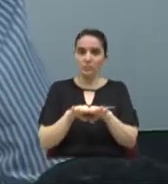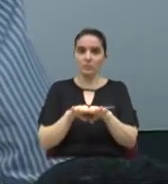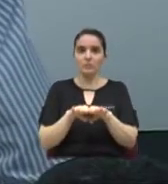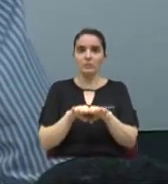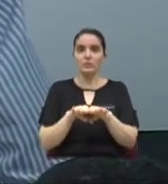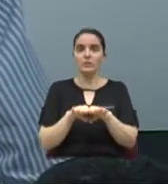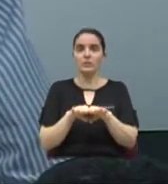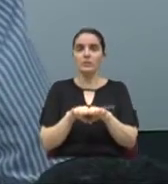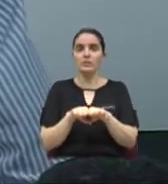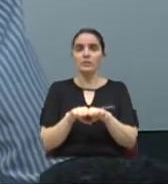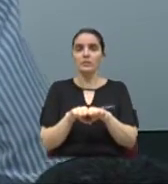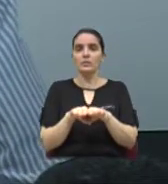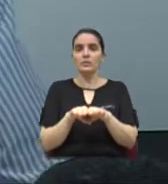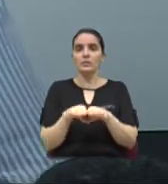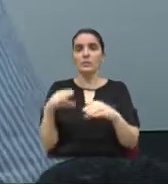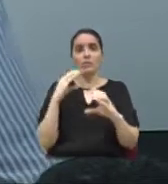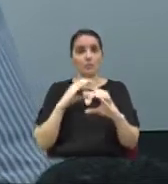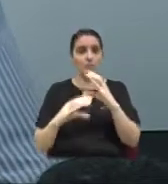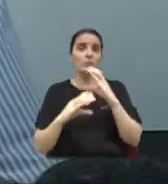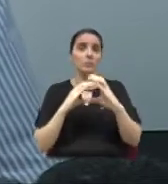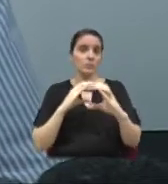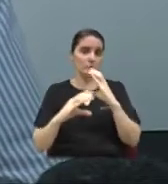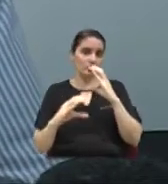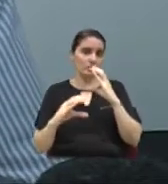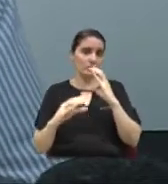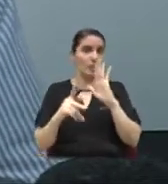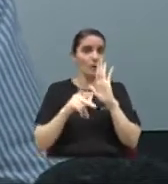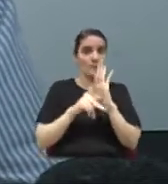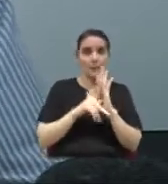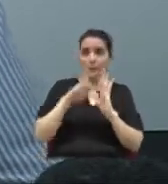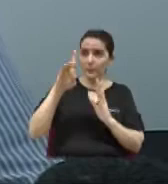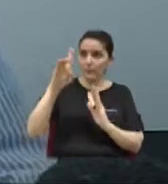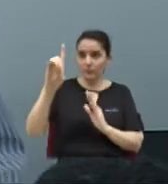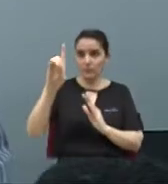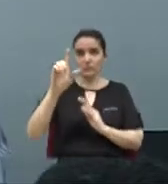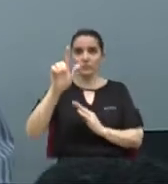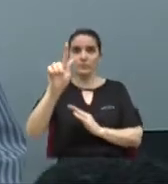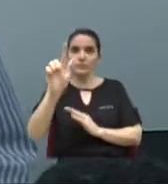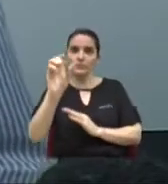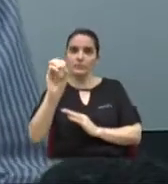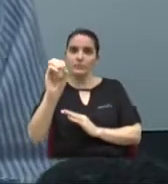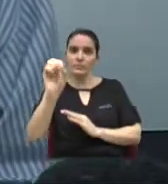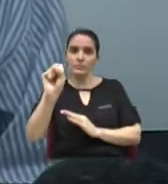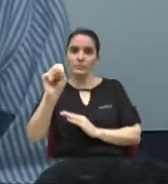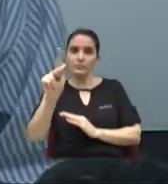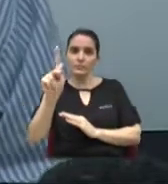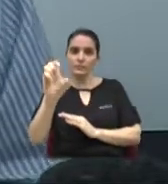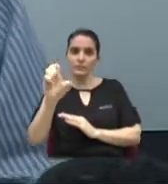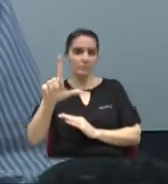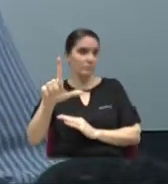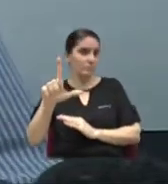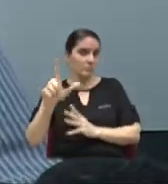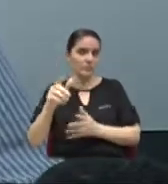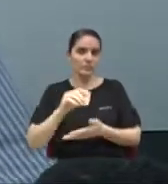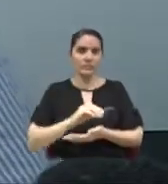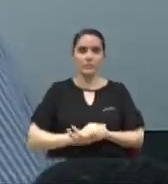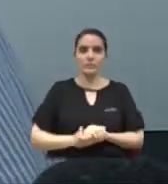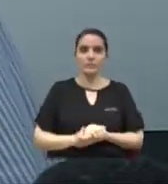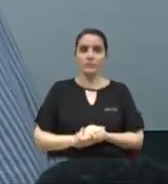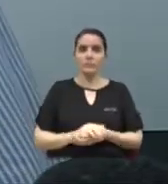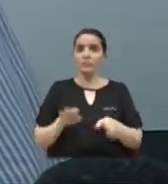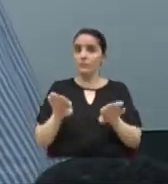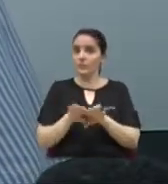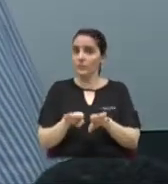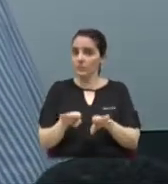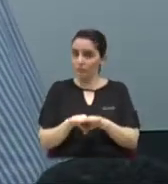estilo musical é a música gospel, vereador Estevam, que nós nunca somos contemplados, inclusive na virada